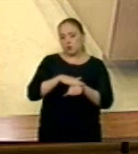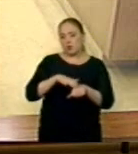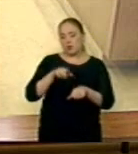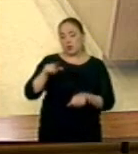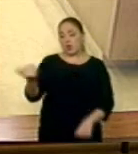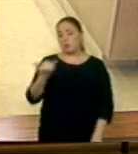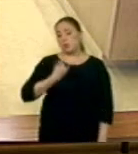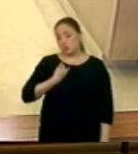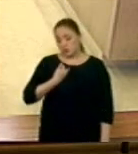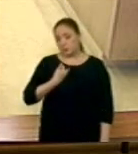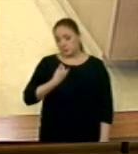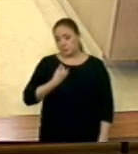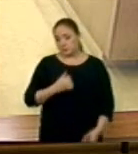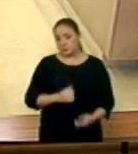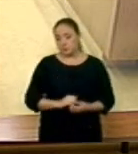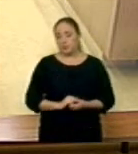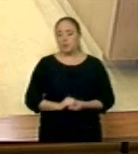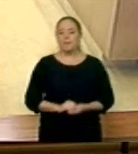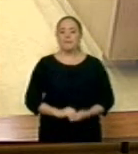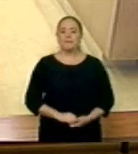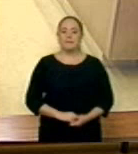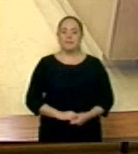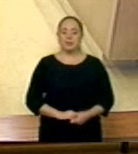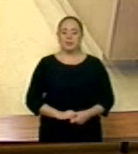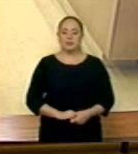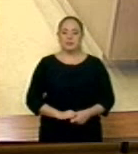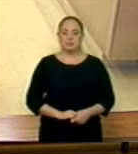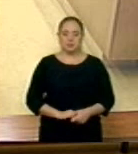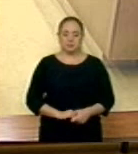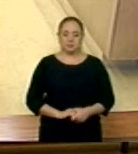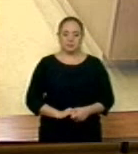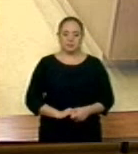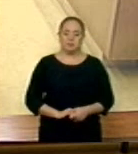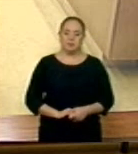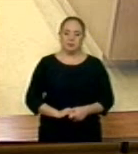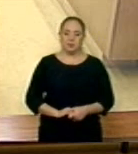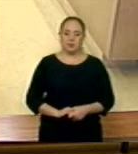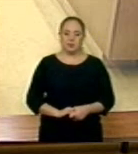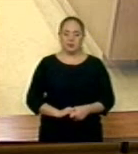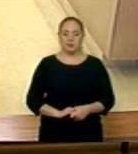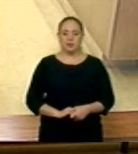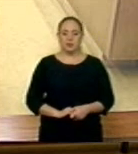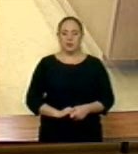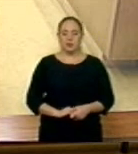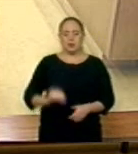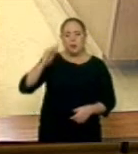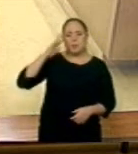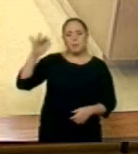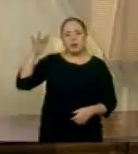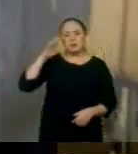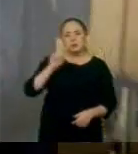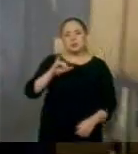me disse, imagine se a gente não pensa bem